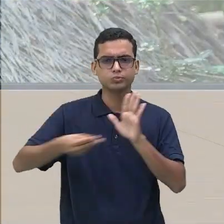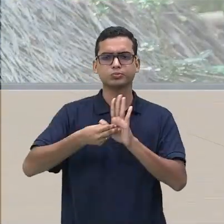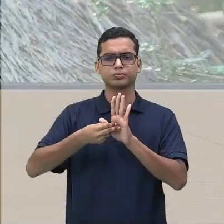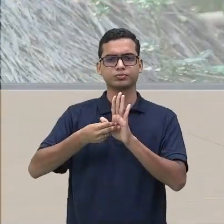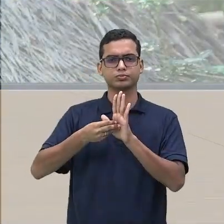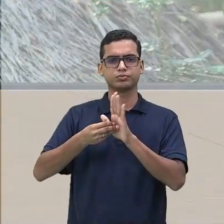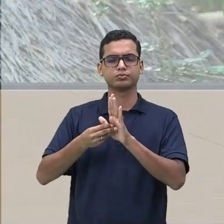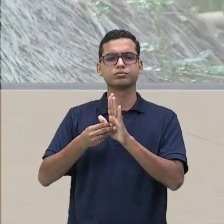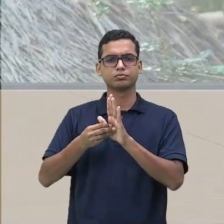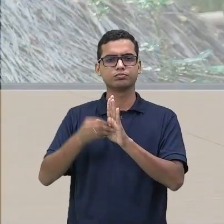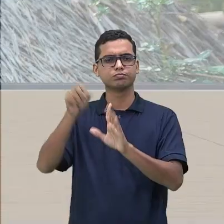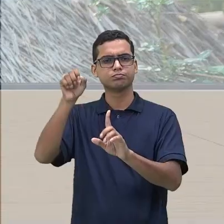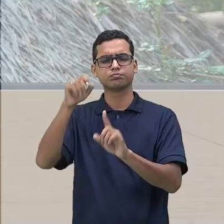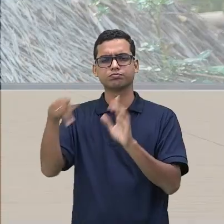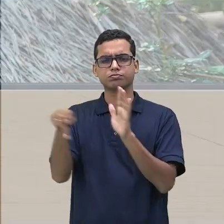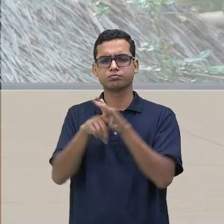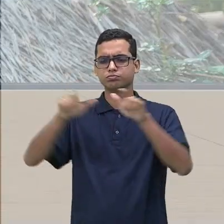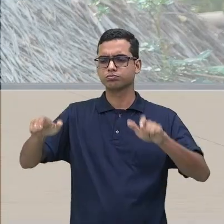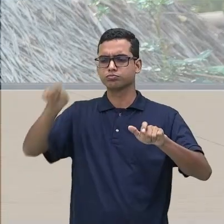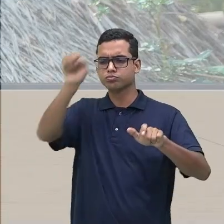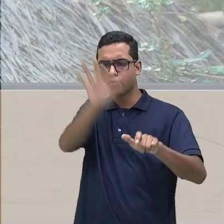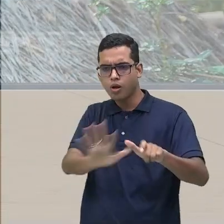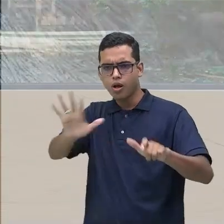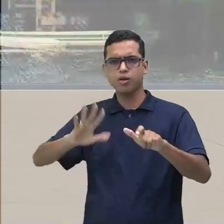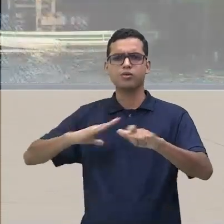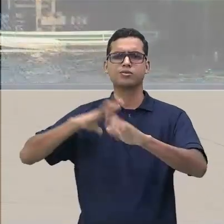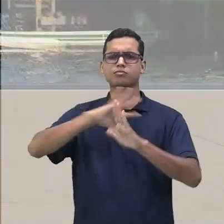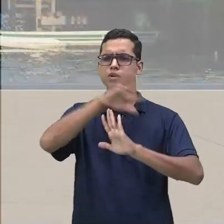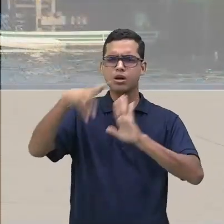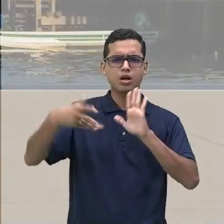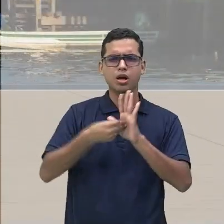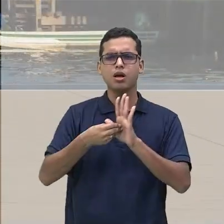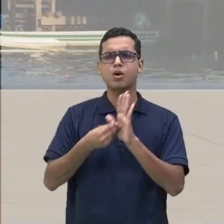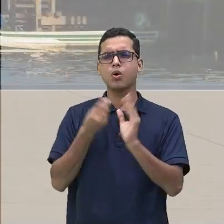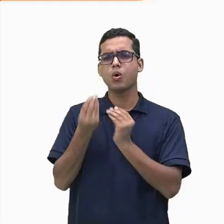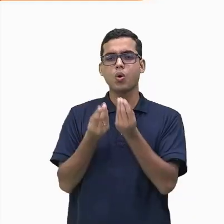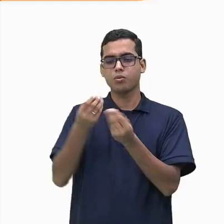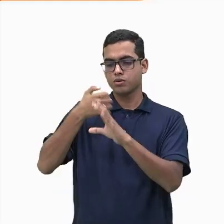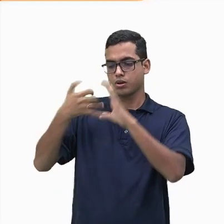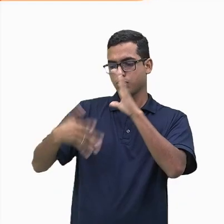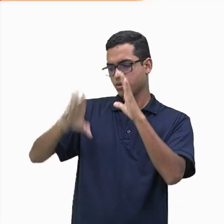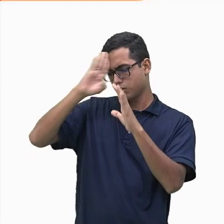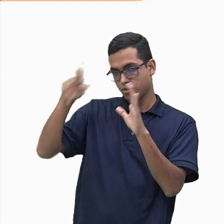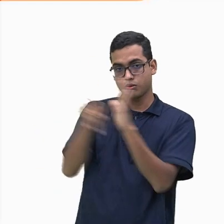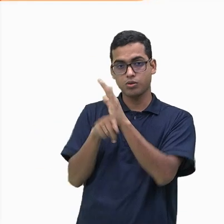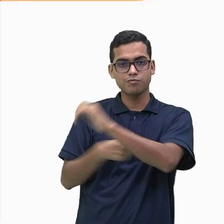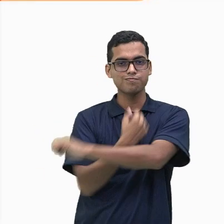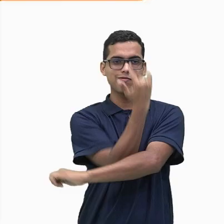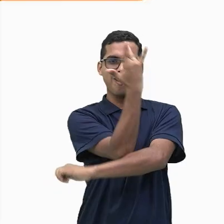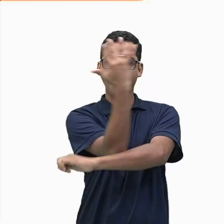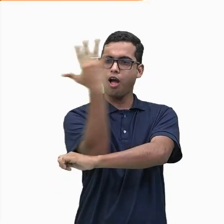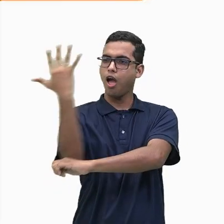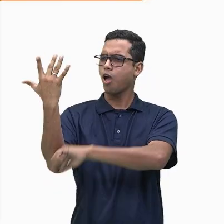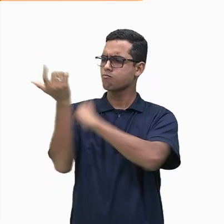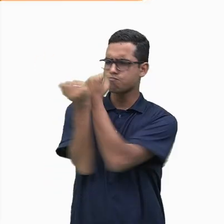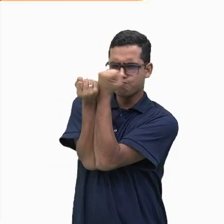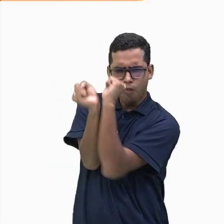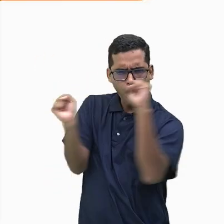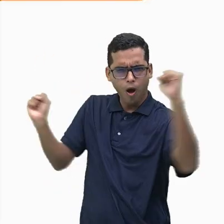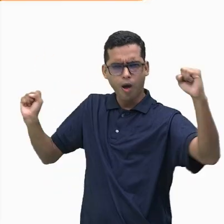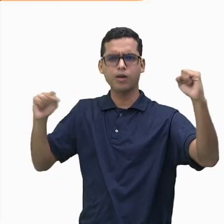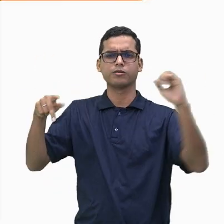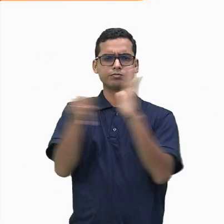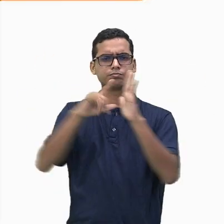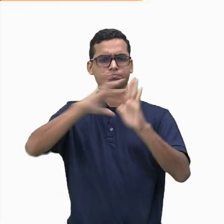paisagem amazônica, gente, ela vai ser formada principalmente pela floresta amazônica, né, que vai ser a maior floresta tropical